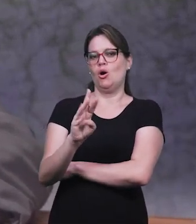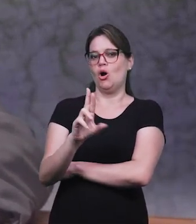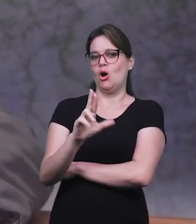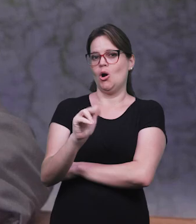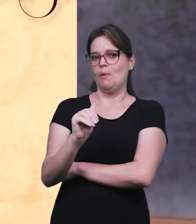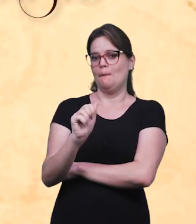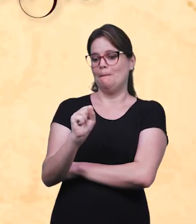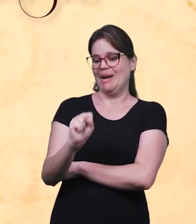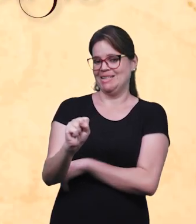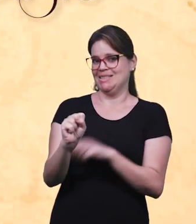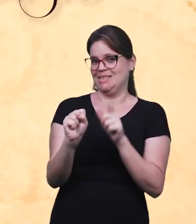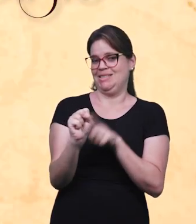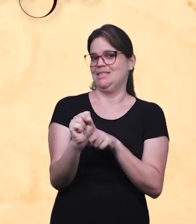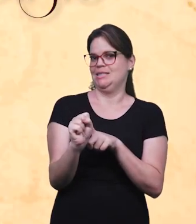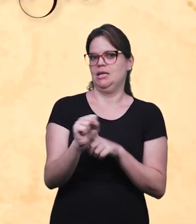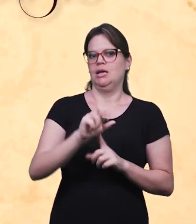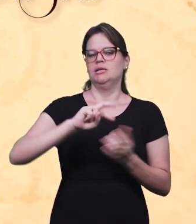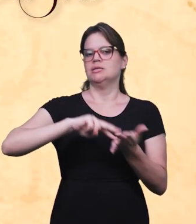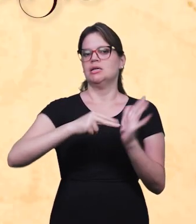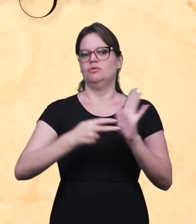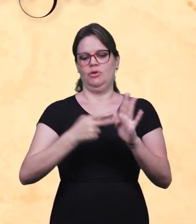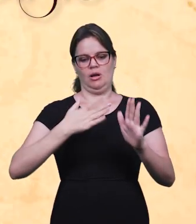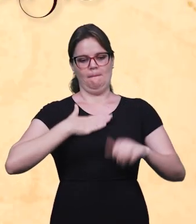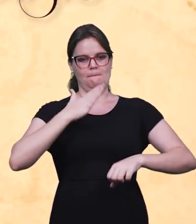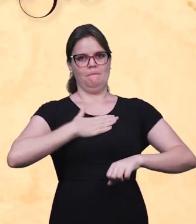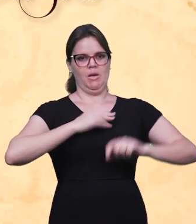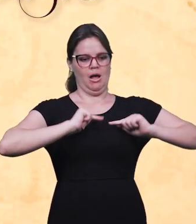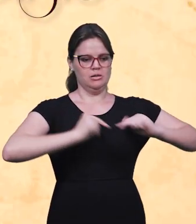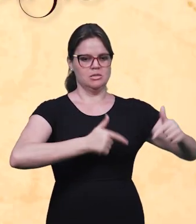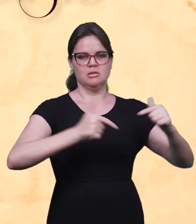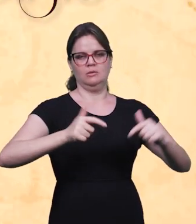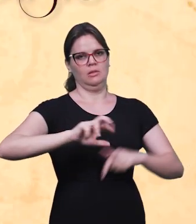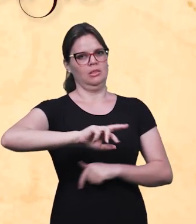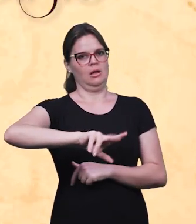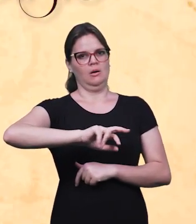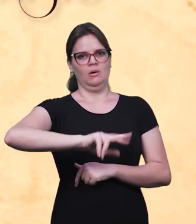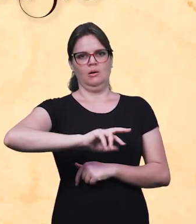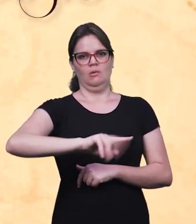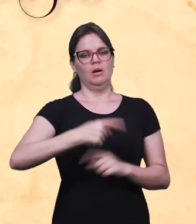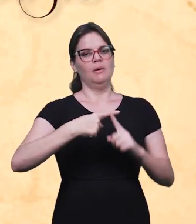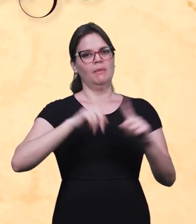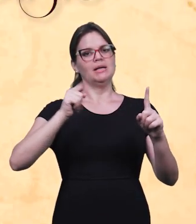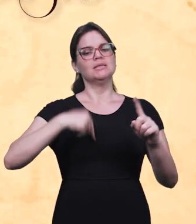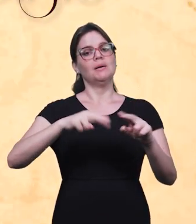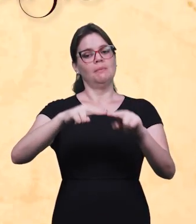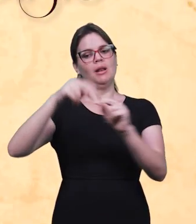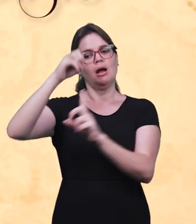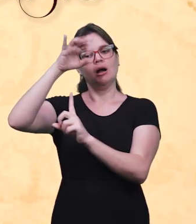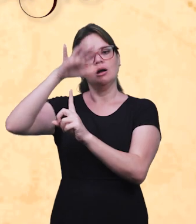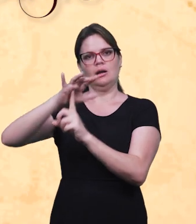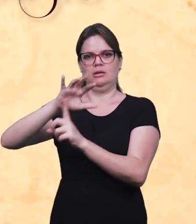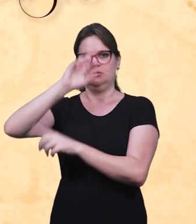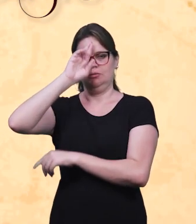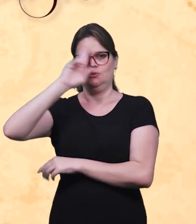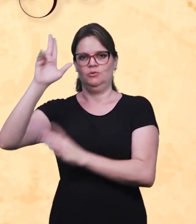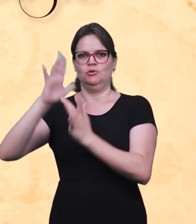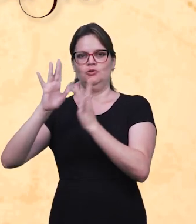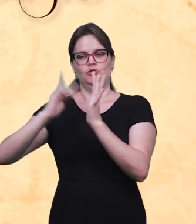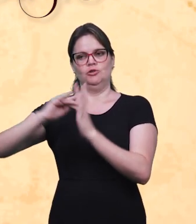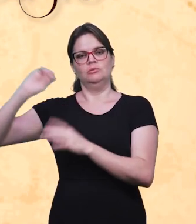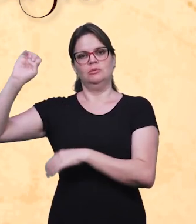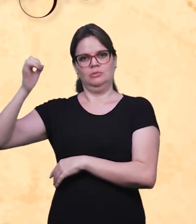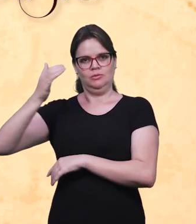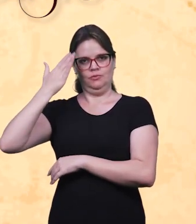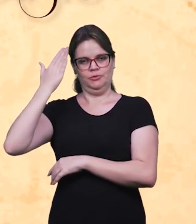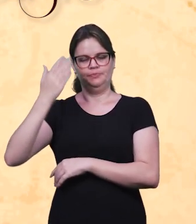7 e 8, que diz assim: Paulo se dirigindo aos Gálatas, a igreja que estava